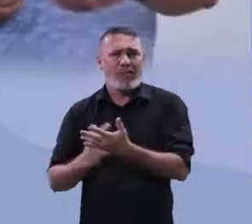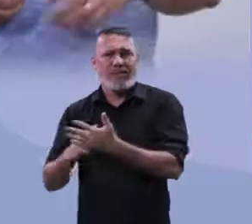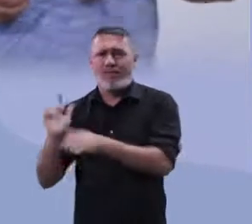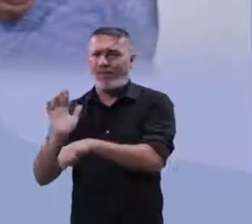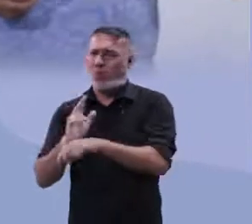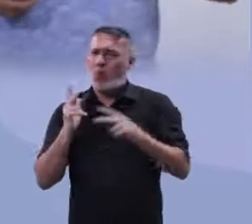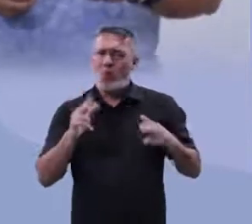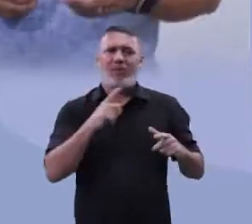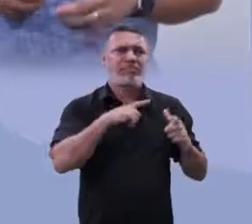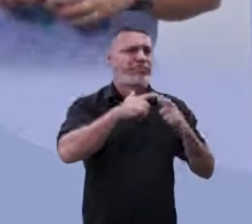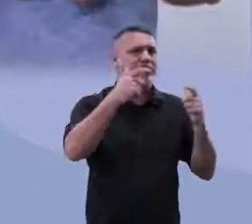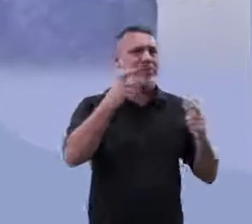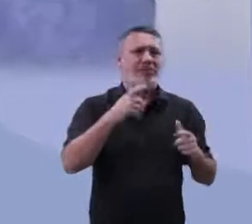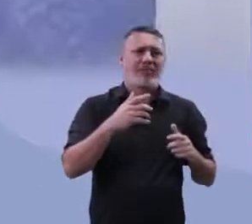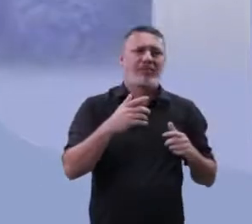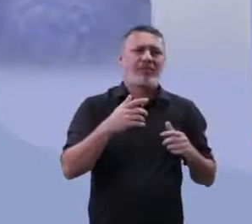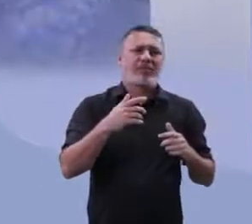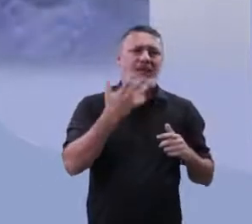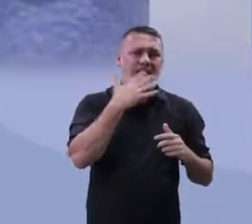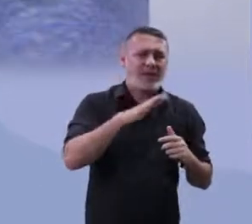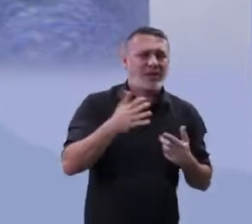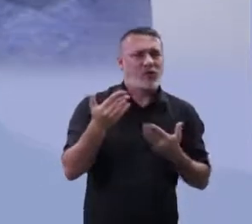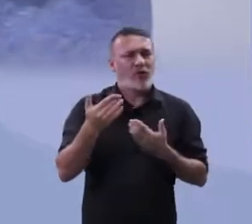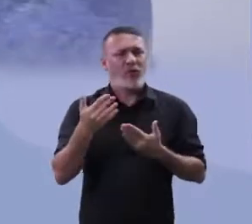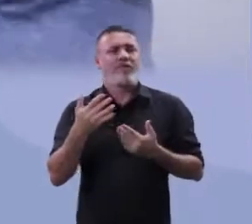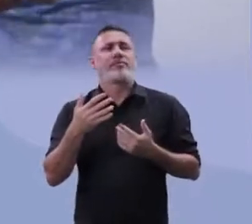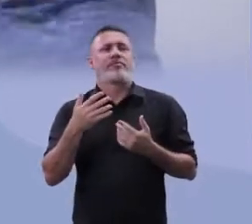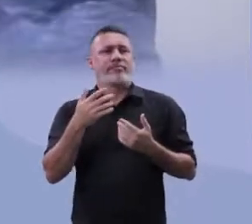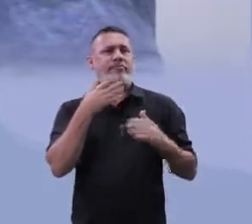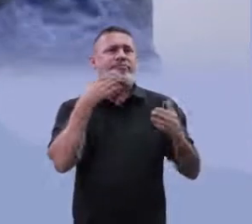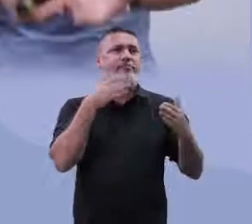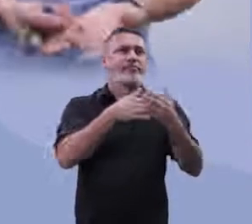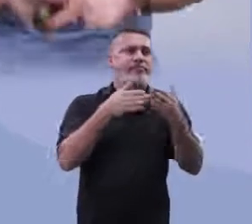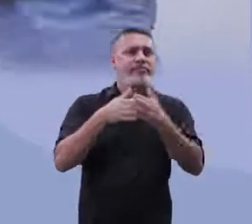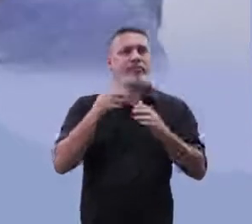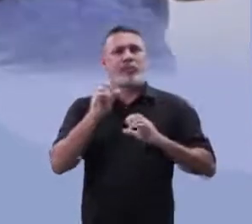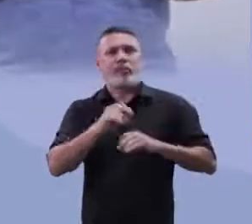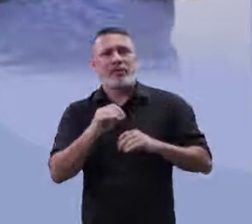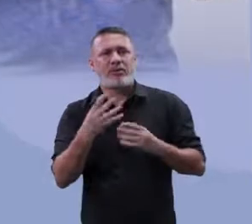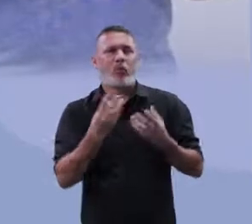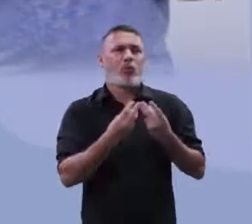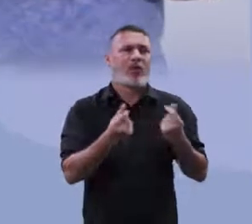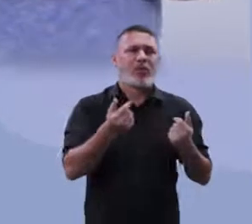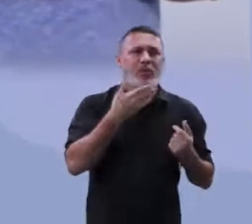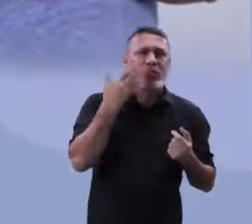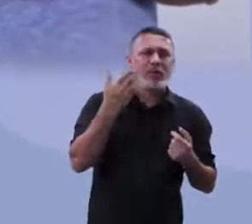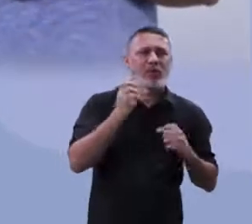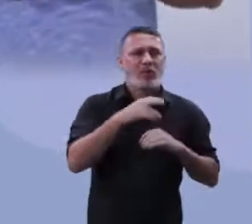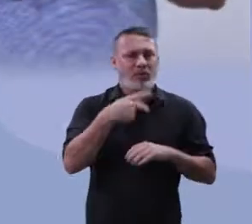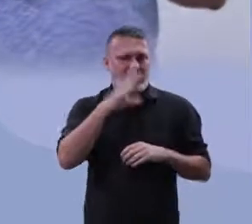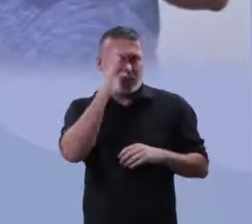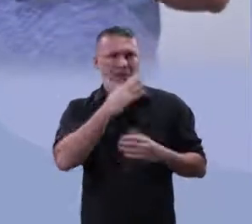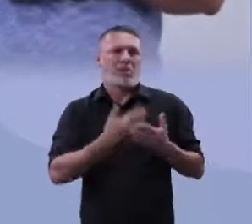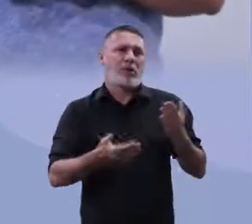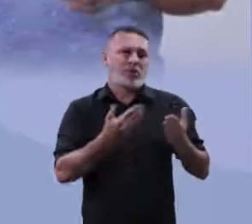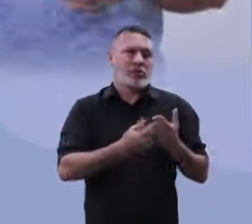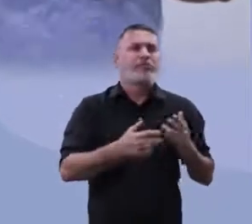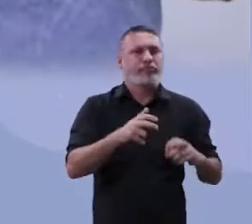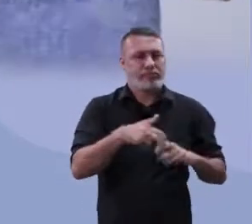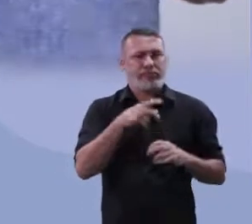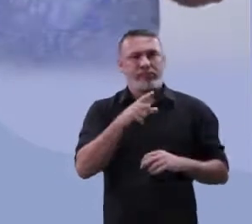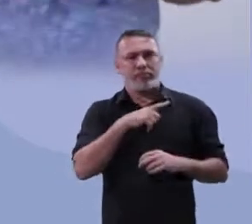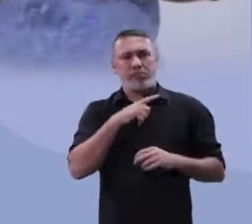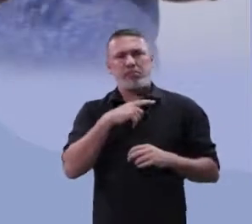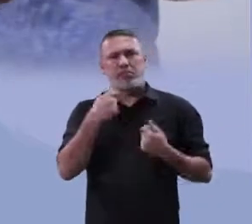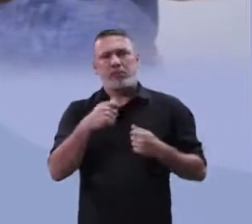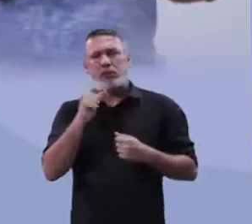crianças, adolescentes e jovens que não têm acesso à inclusão de fato, de qualidade, né, da educação no Brasil,